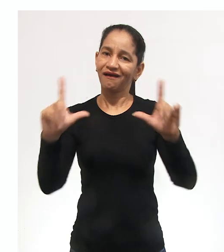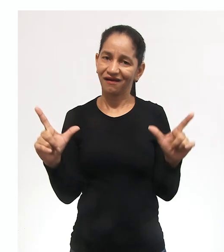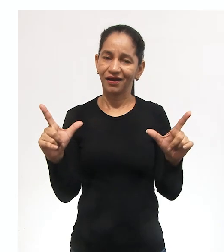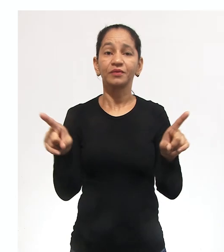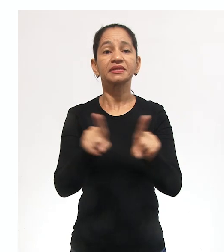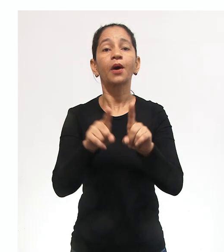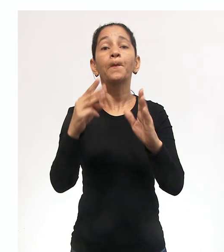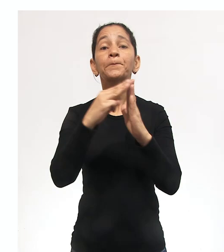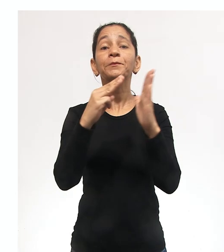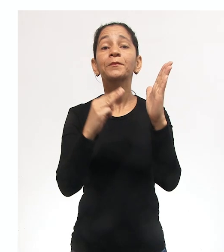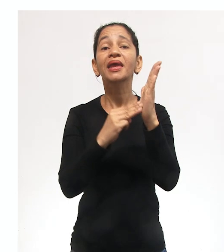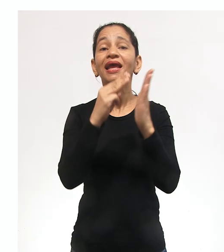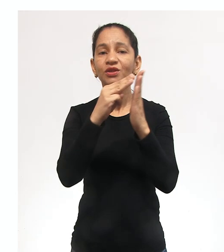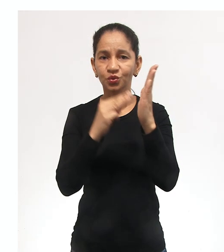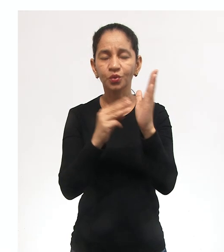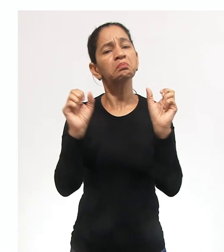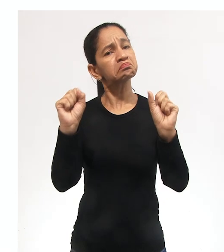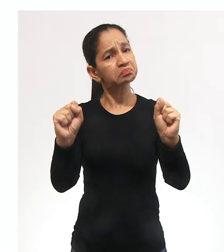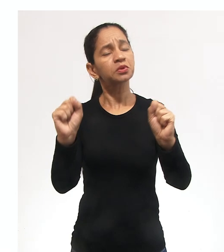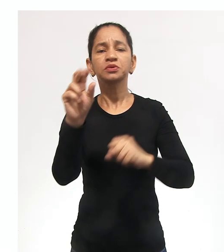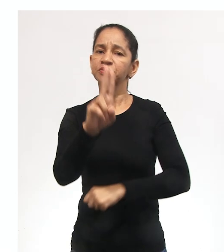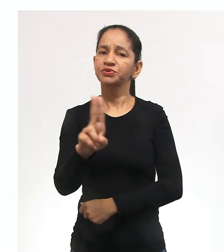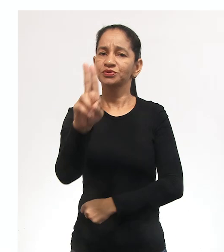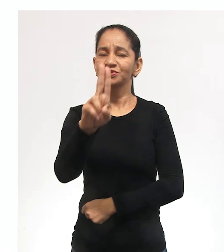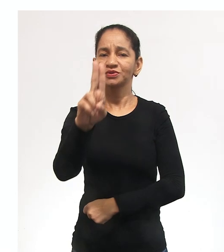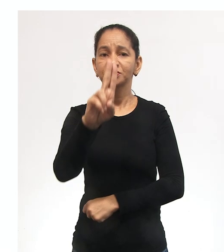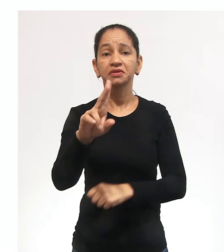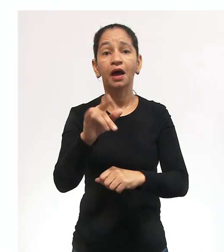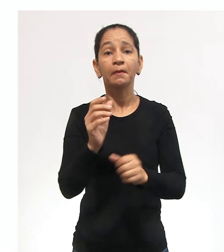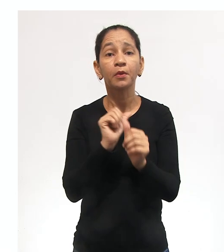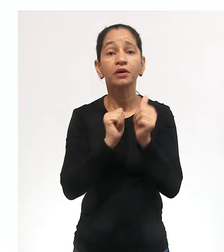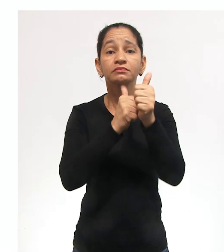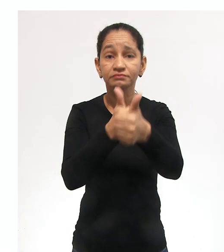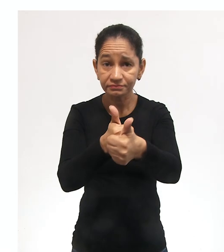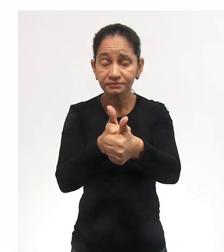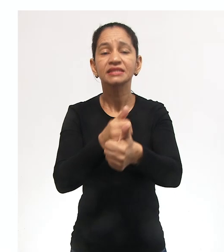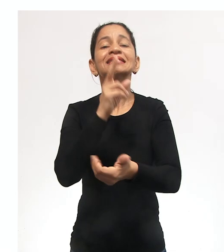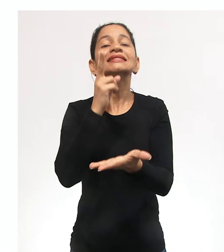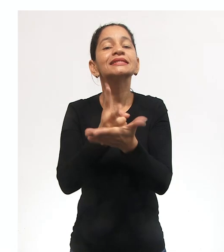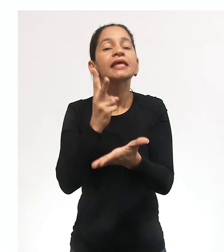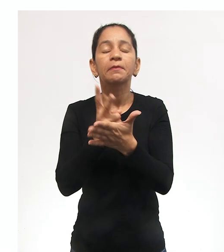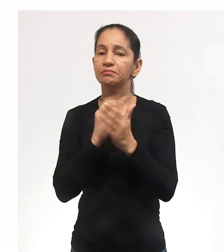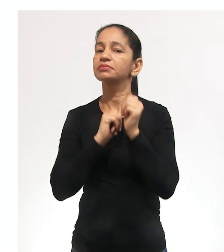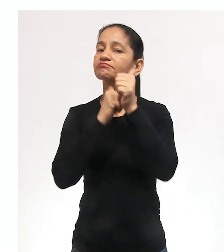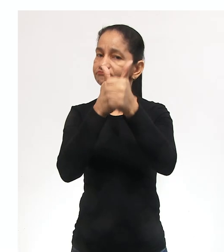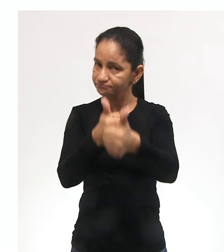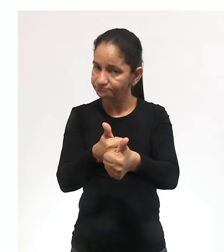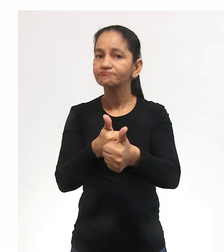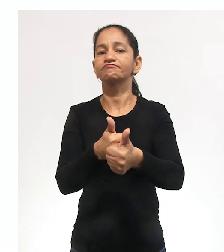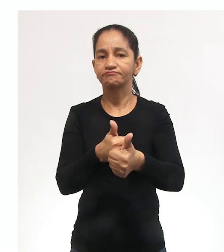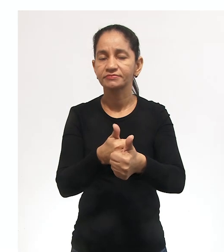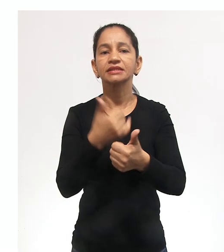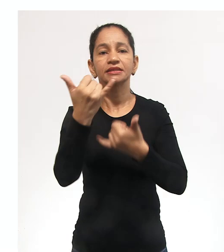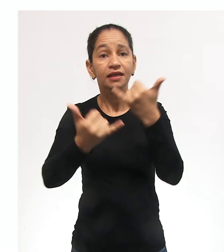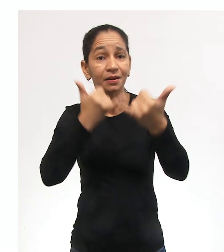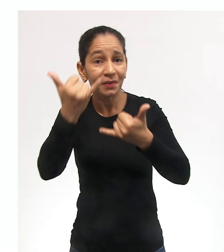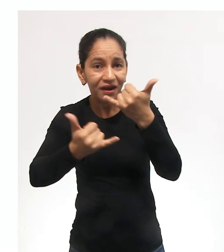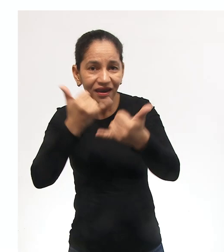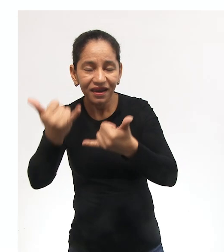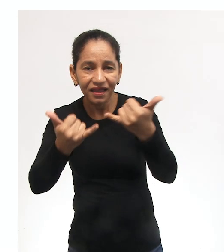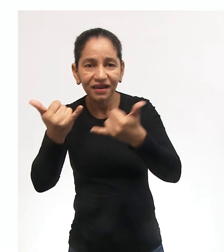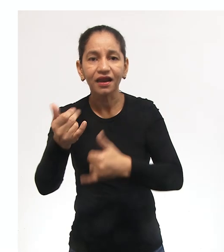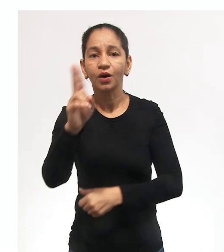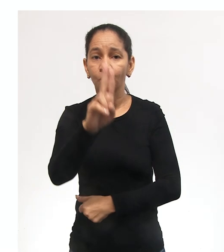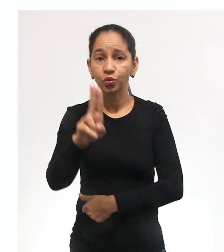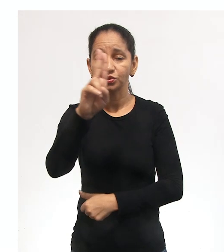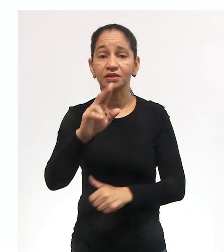de avaliação que podem ser usados de forma orientada para avaliar se a recreação, se a